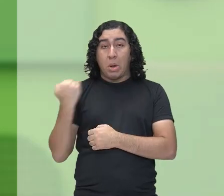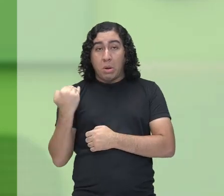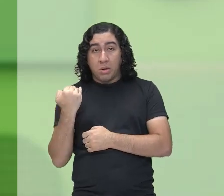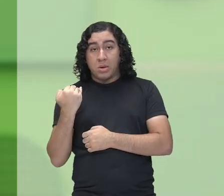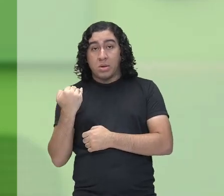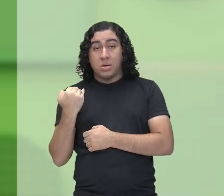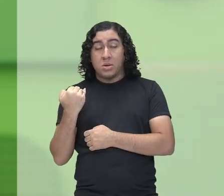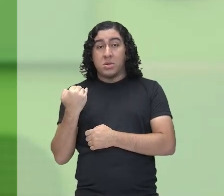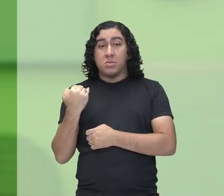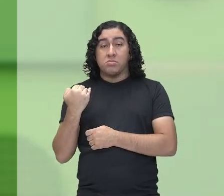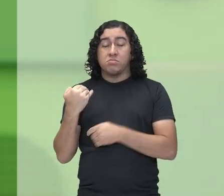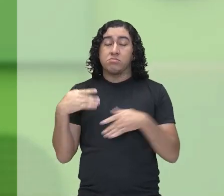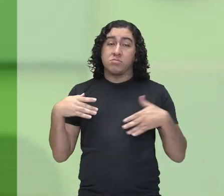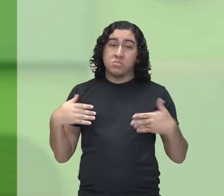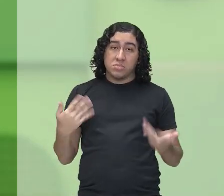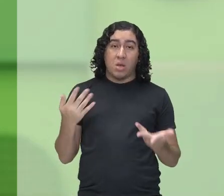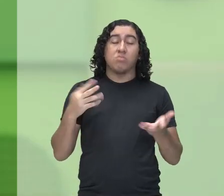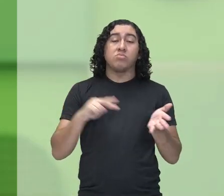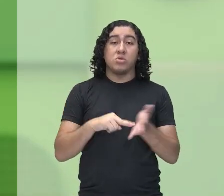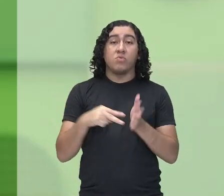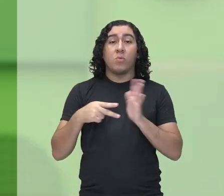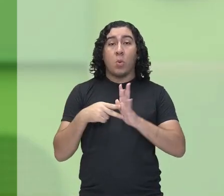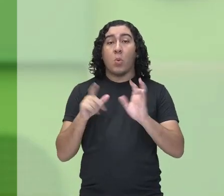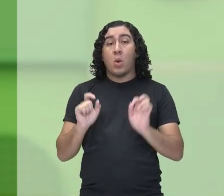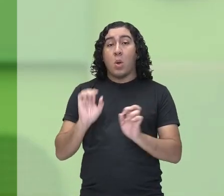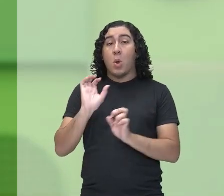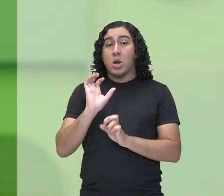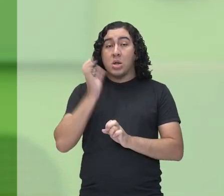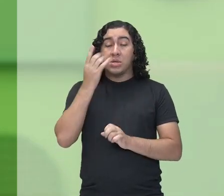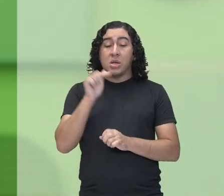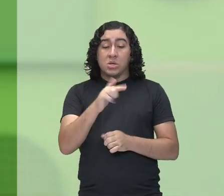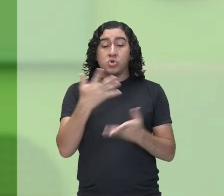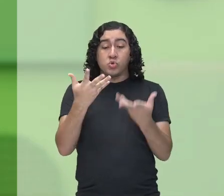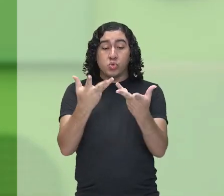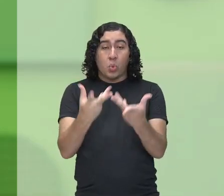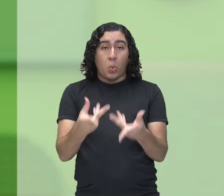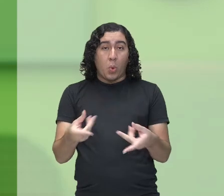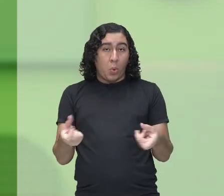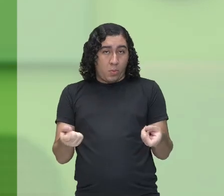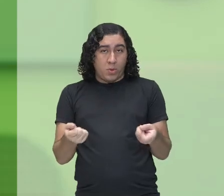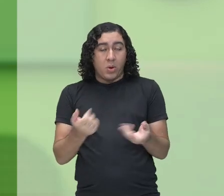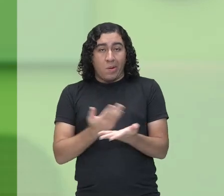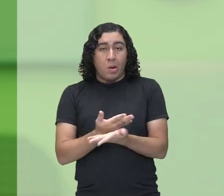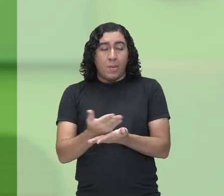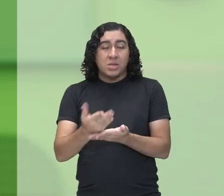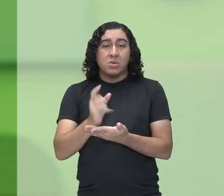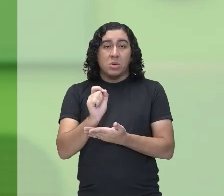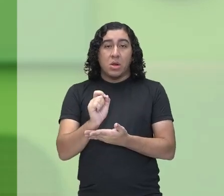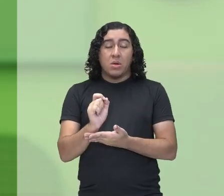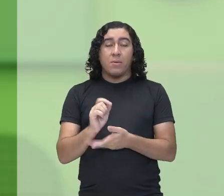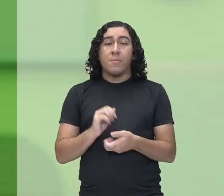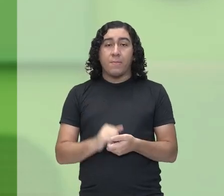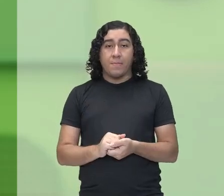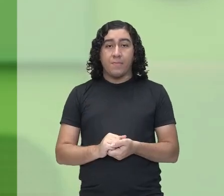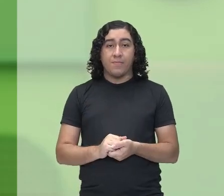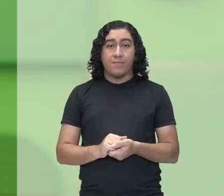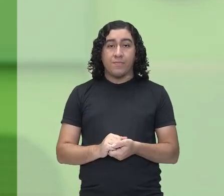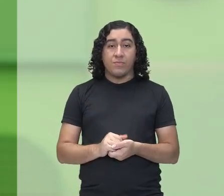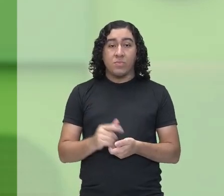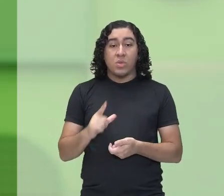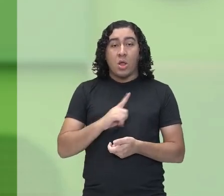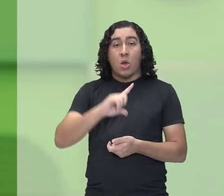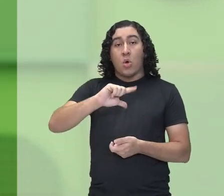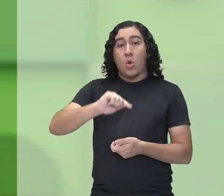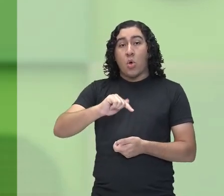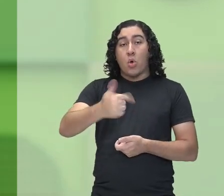então são, digamos, decompostos, eles começam a ter a atuação daqueles outros